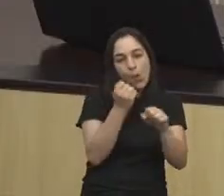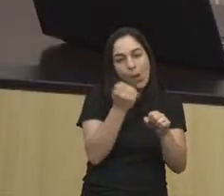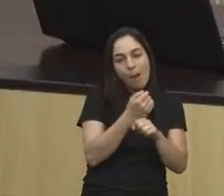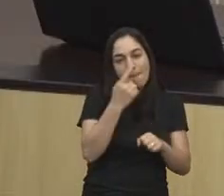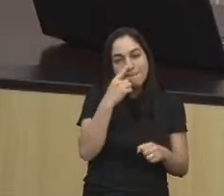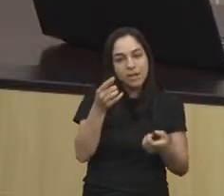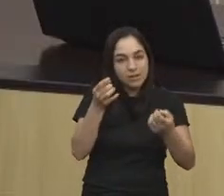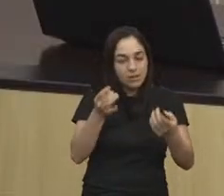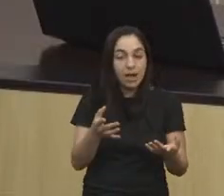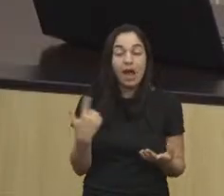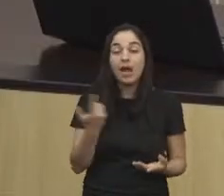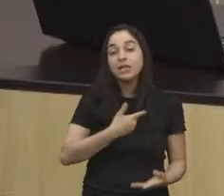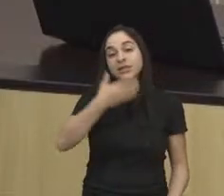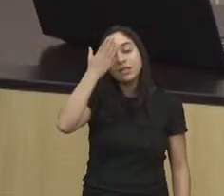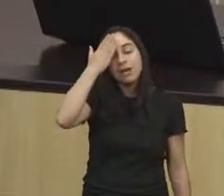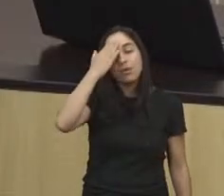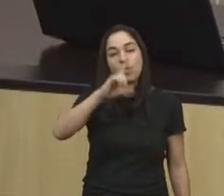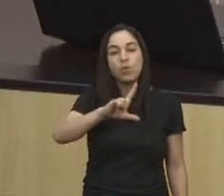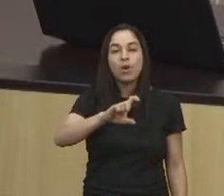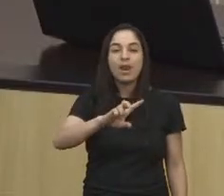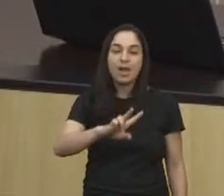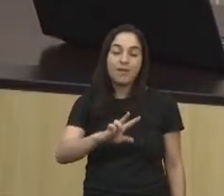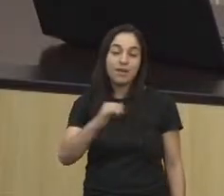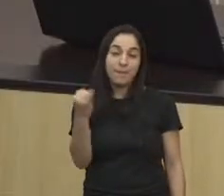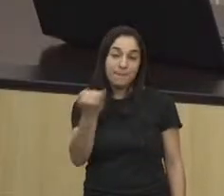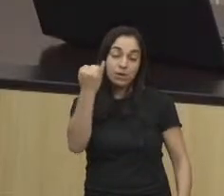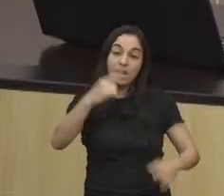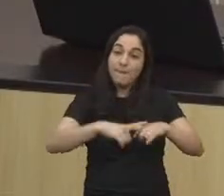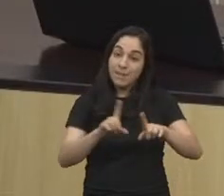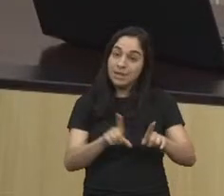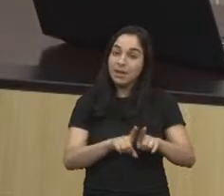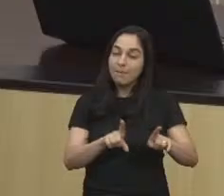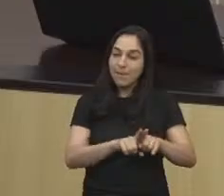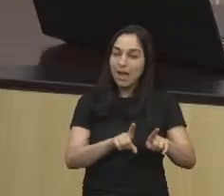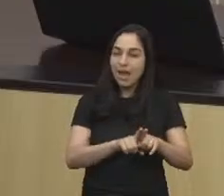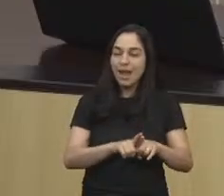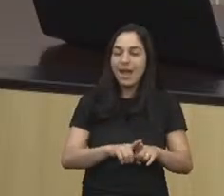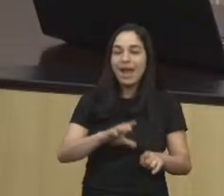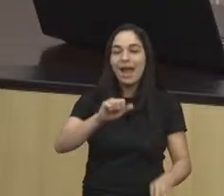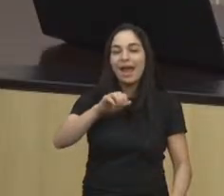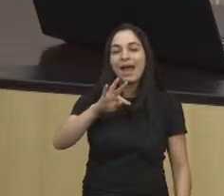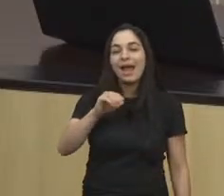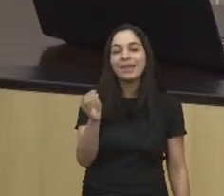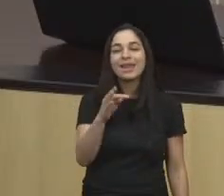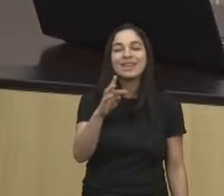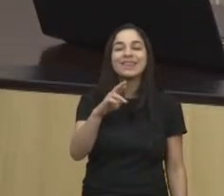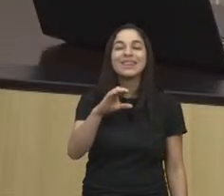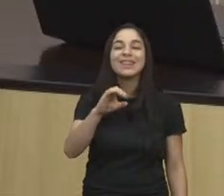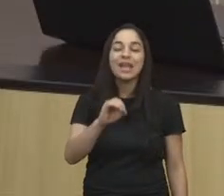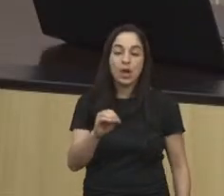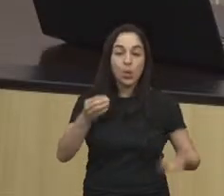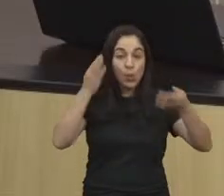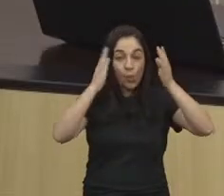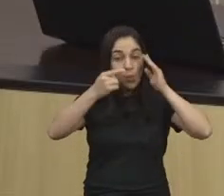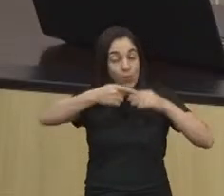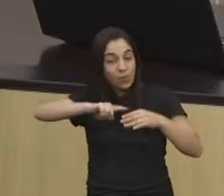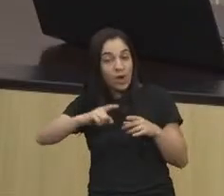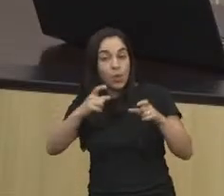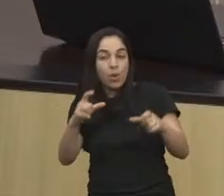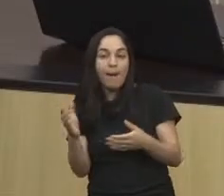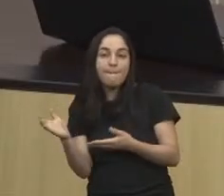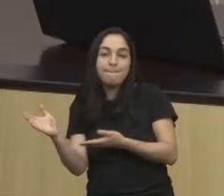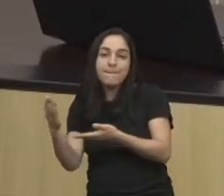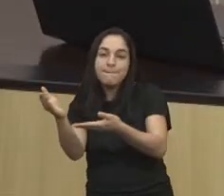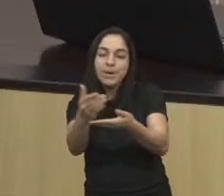que o leve é importante, mas a operação Catatreco também ela é de fundamental importância para a gente poder reforçar essa limpeza